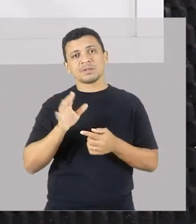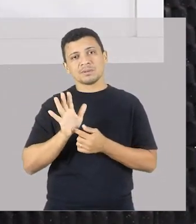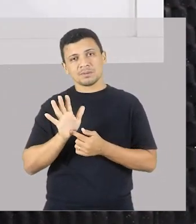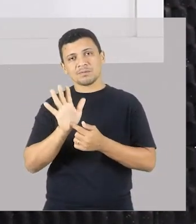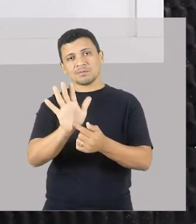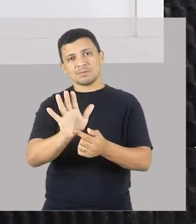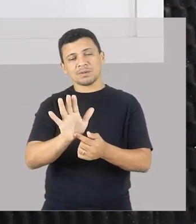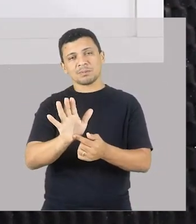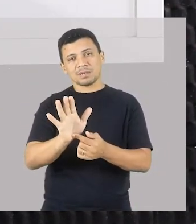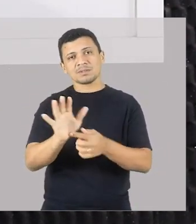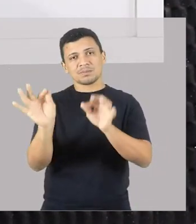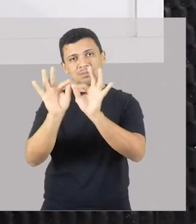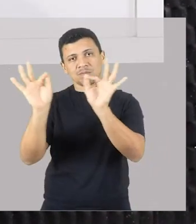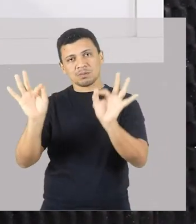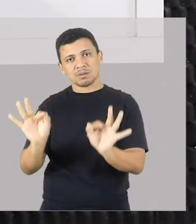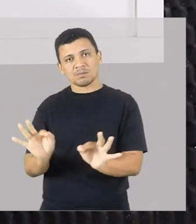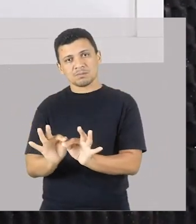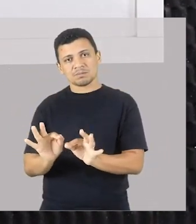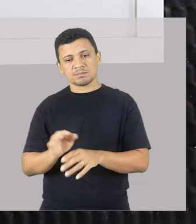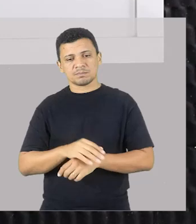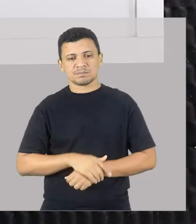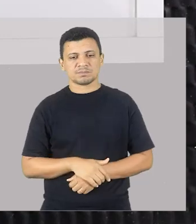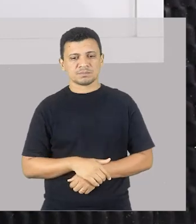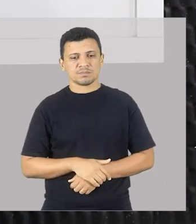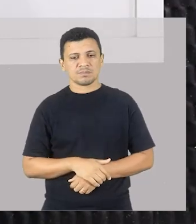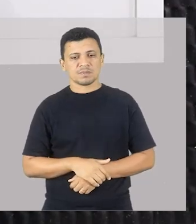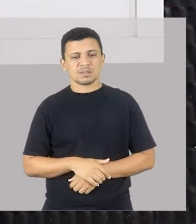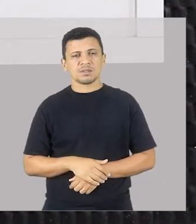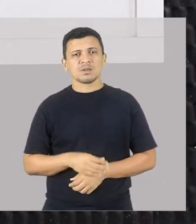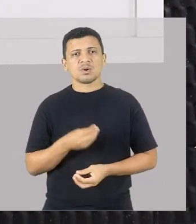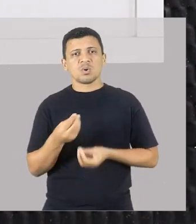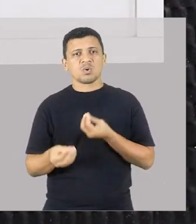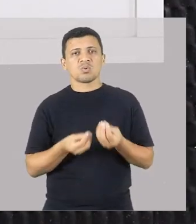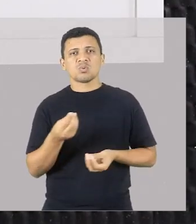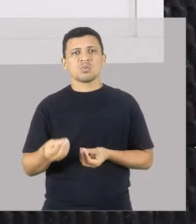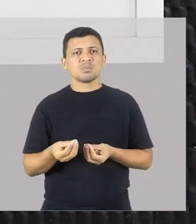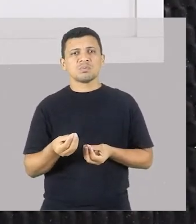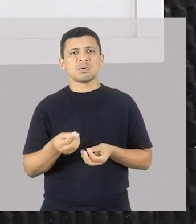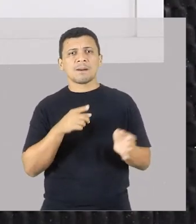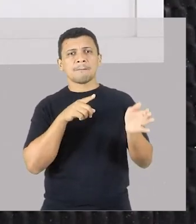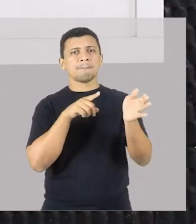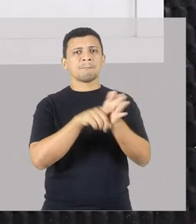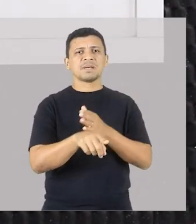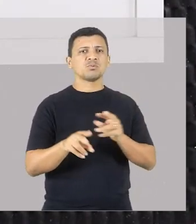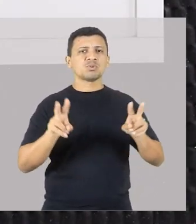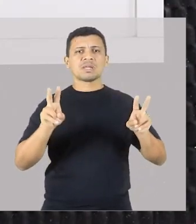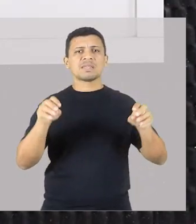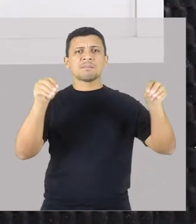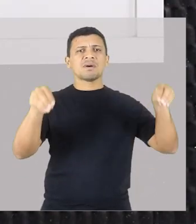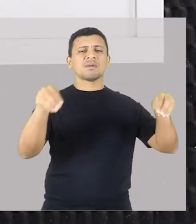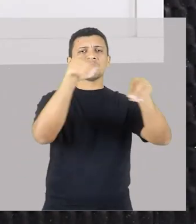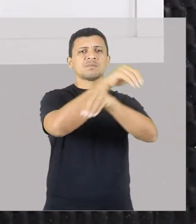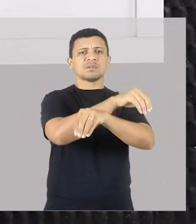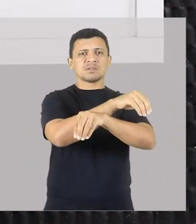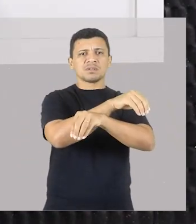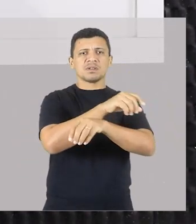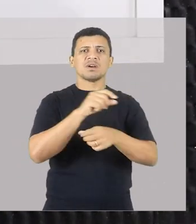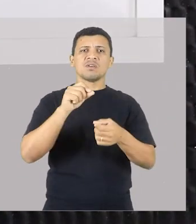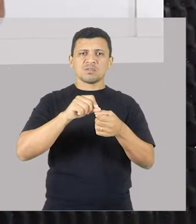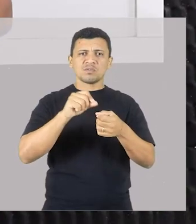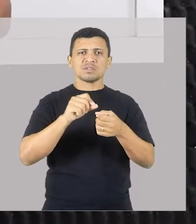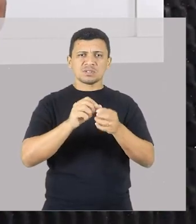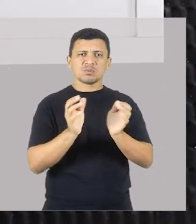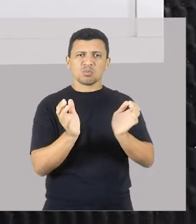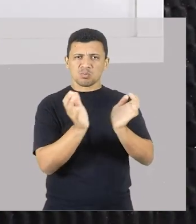nas fórmulas. Pessoal, então para resolver um problema de permutação, eu preciso sair formando esses